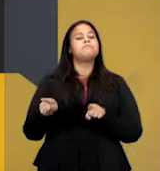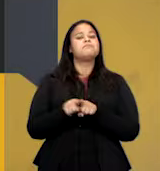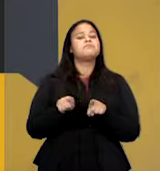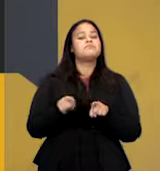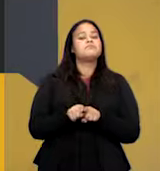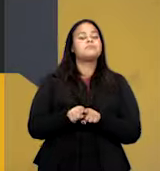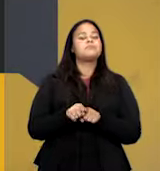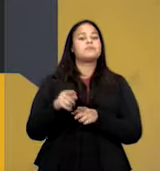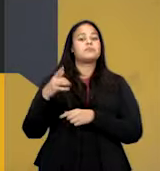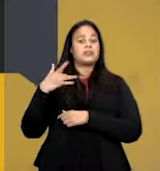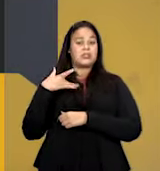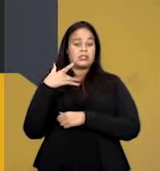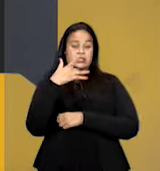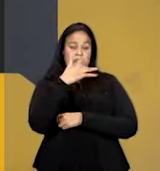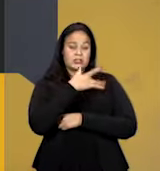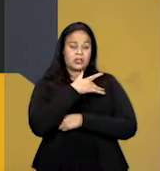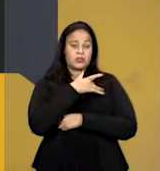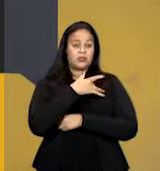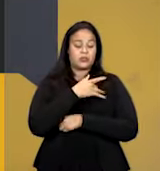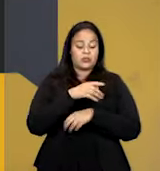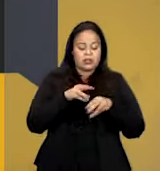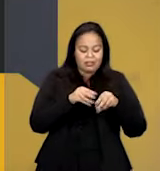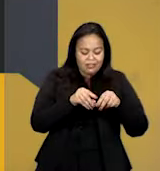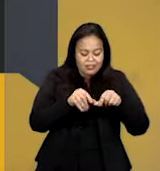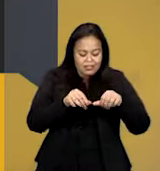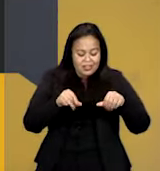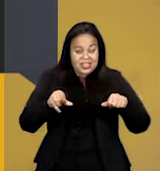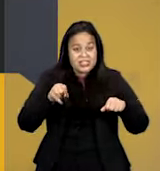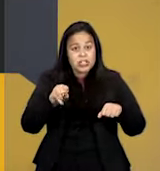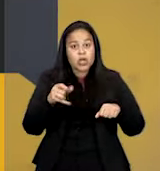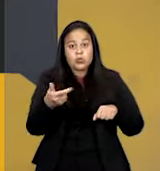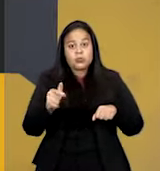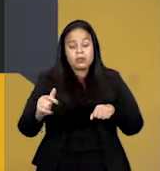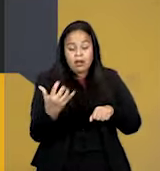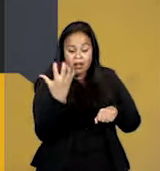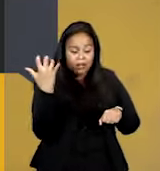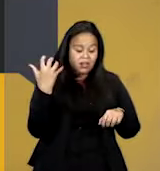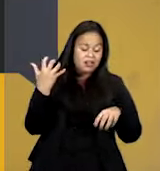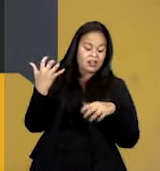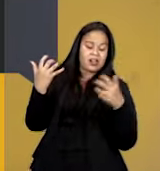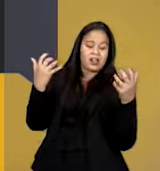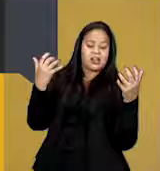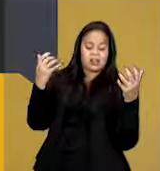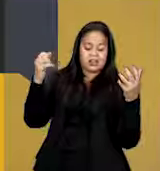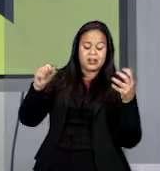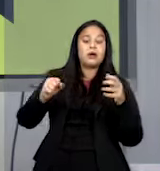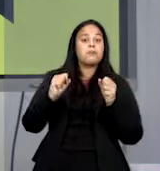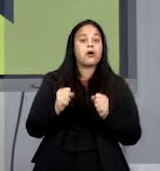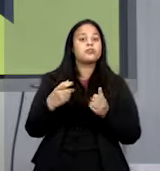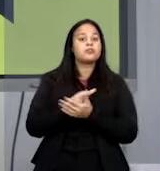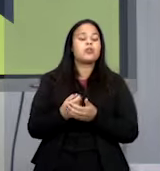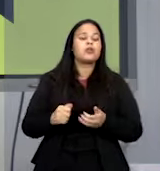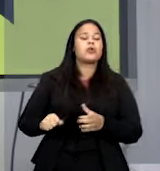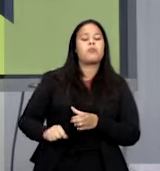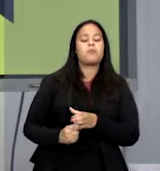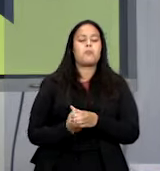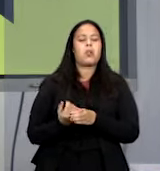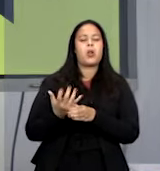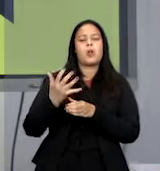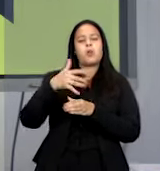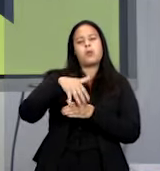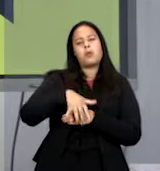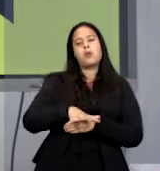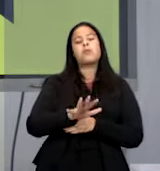interfere na saúde do solo. Sem cobertura vegetal, o solo pode sofrer erosão. Nós vamos entender isso